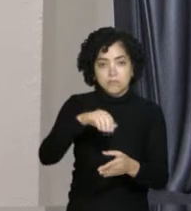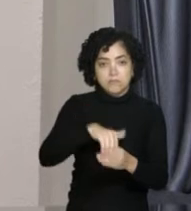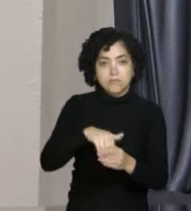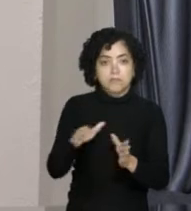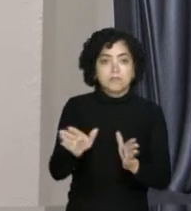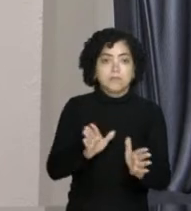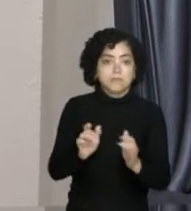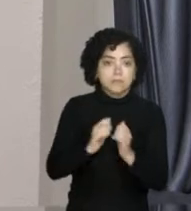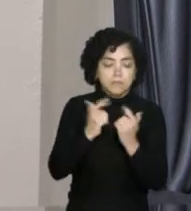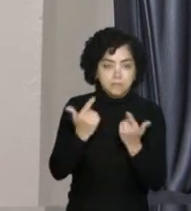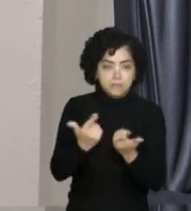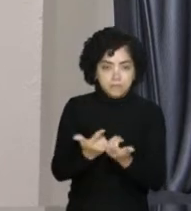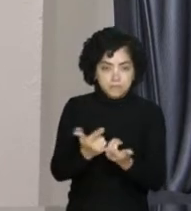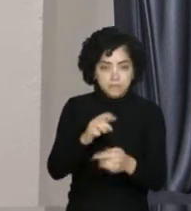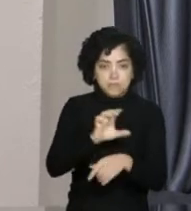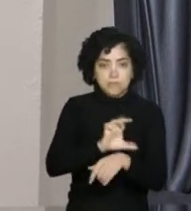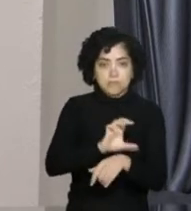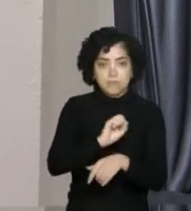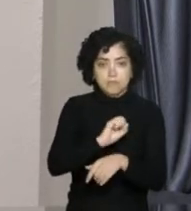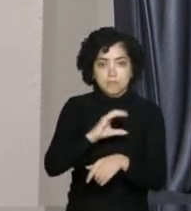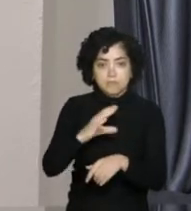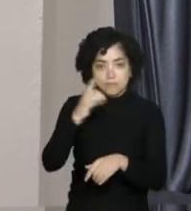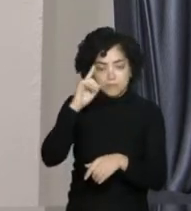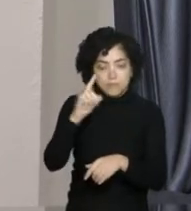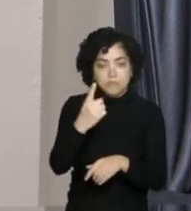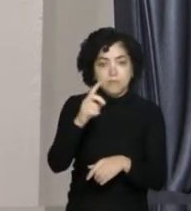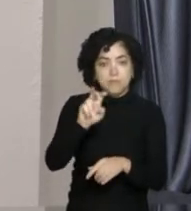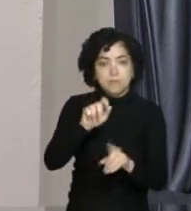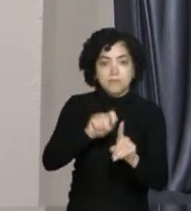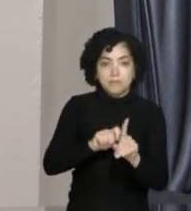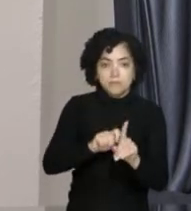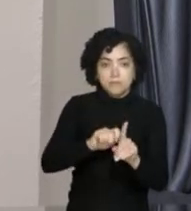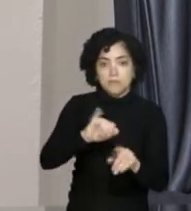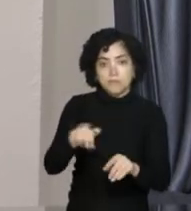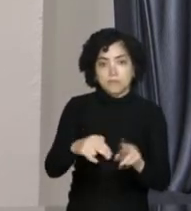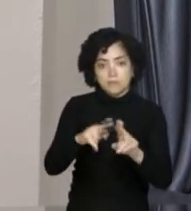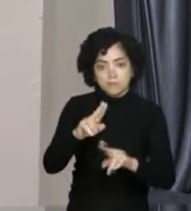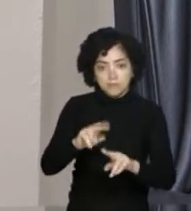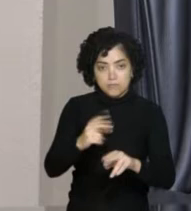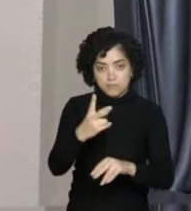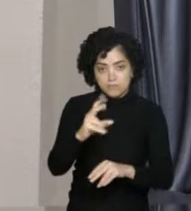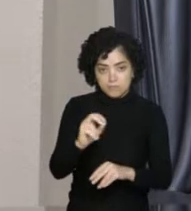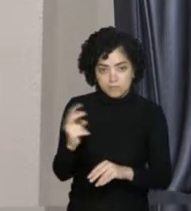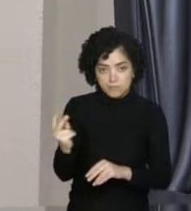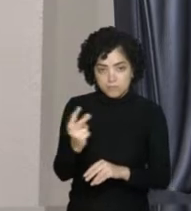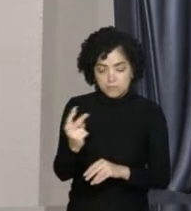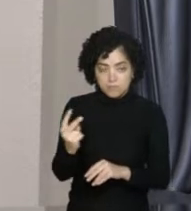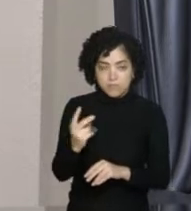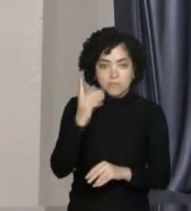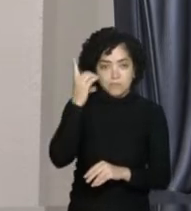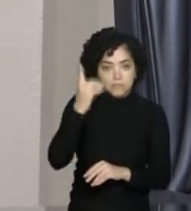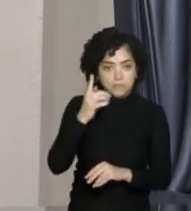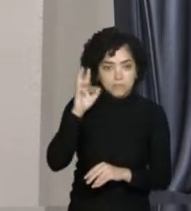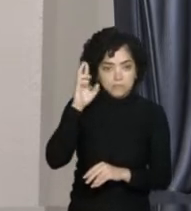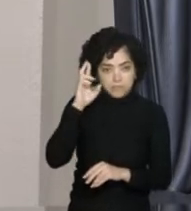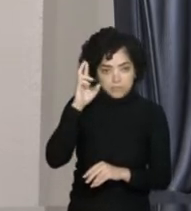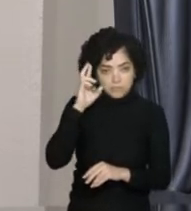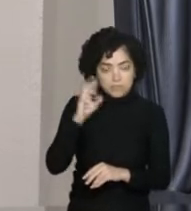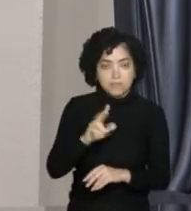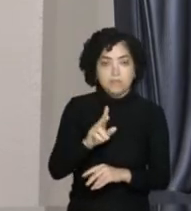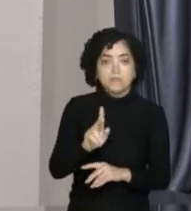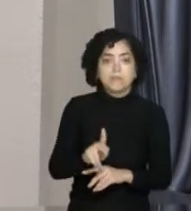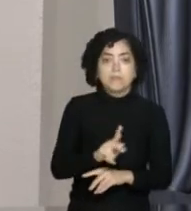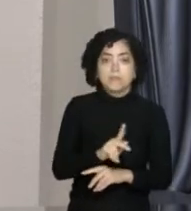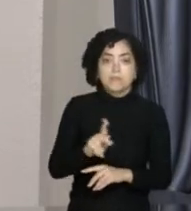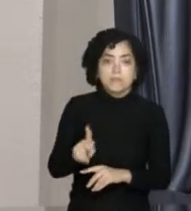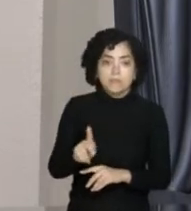da Assembleia Legislativa do Estado de Santa Catarina, realizada em 15 de junho de 2022. Na presença do deputado Ricardo Alba e padre Pedro Balduceira, na Secretaria do deputado padre